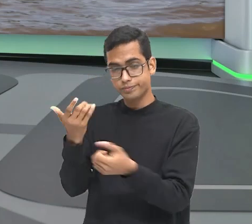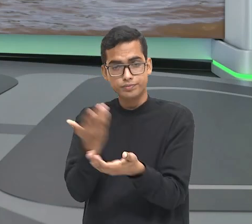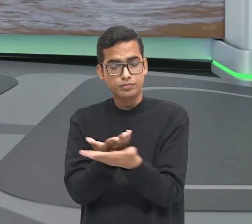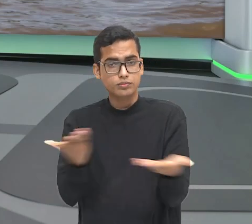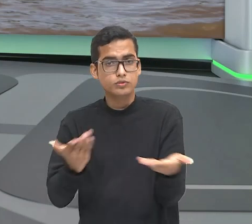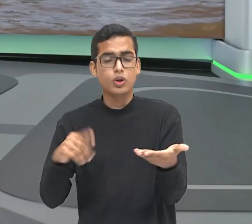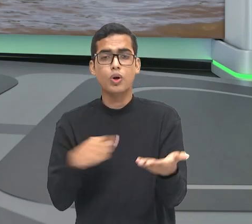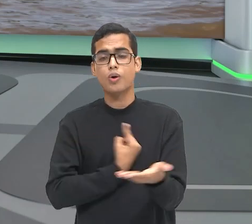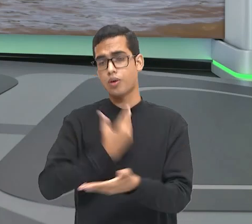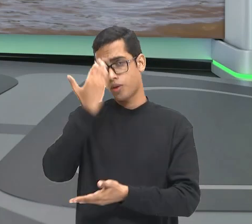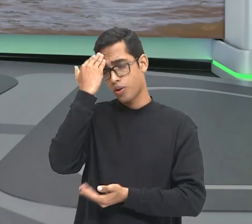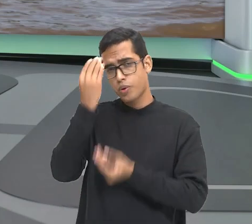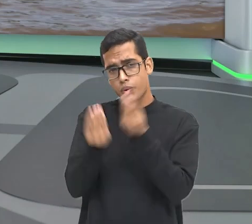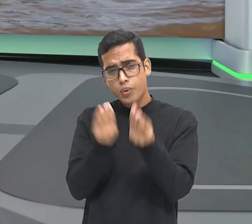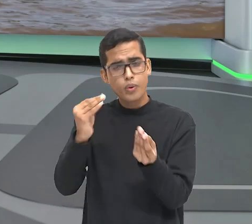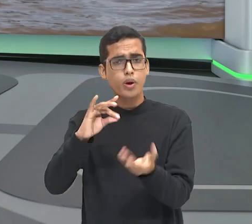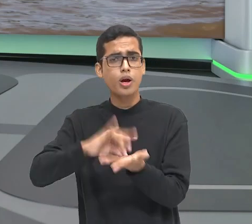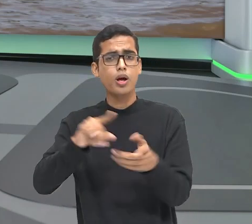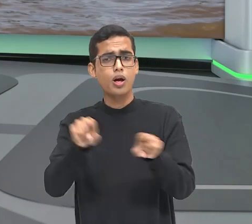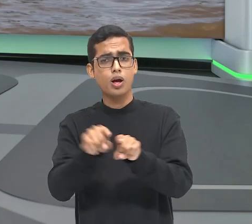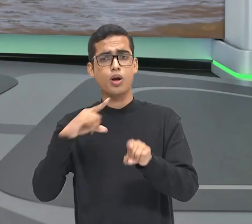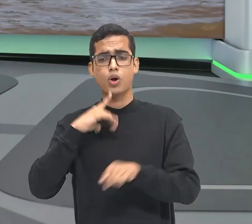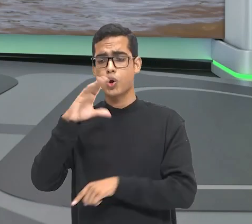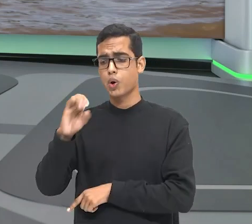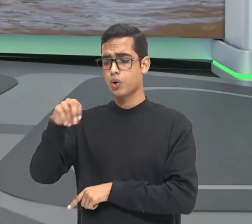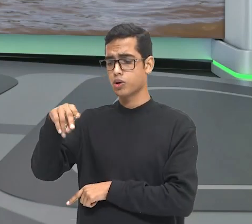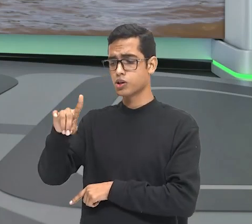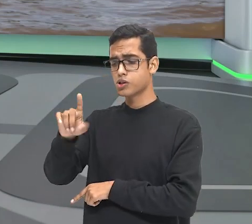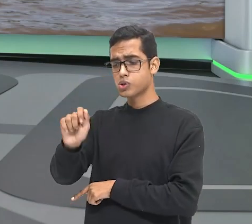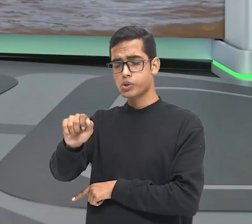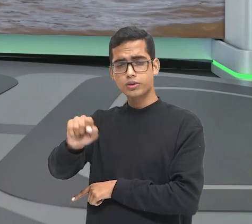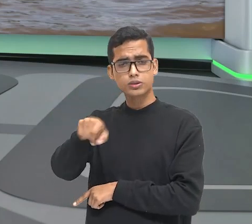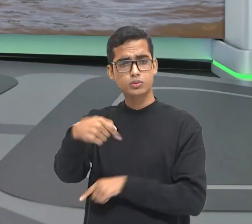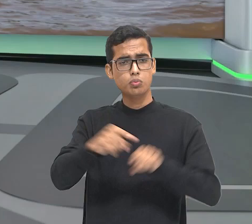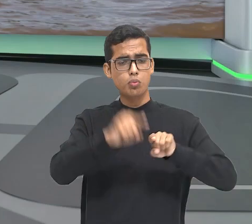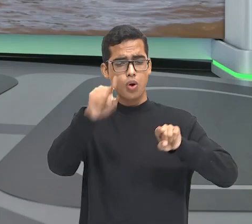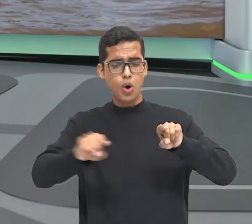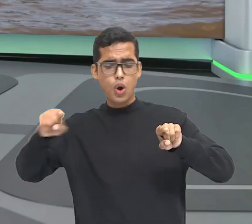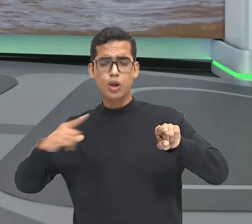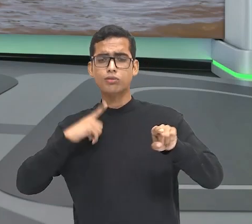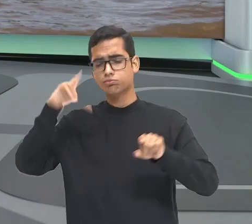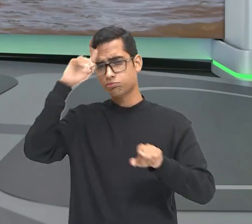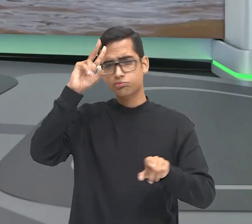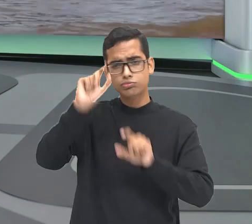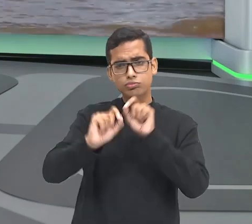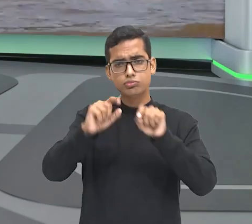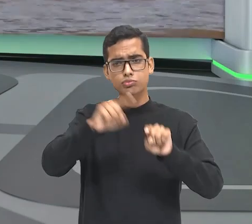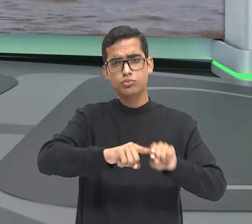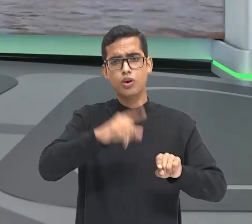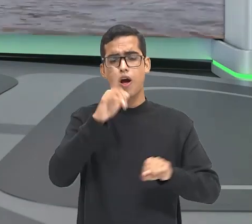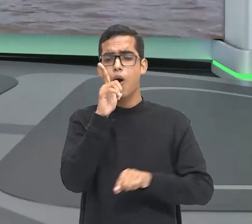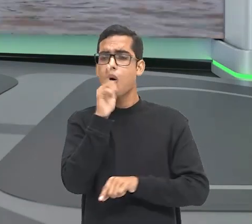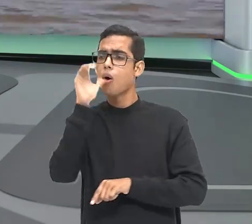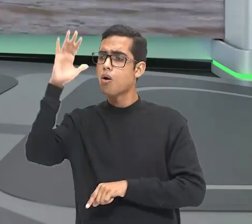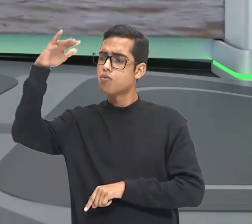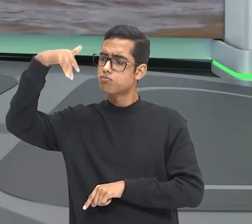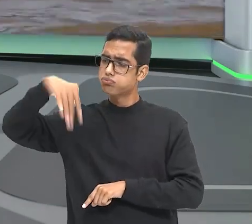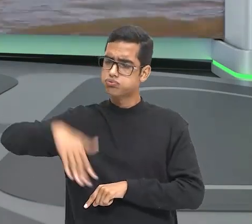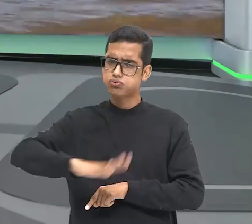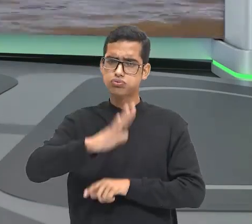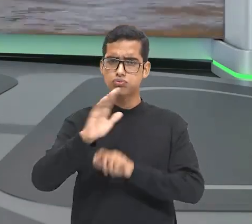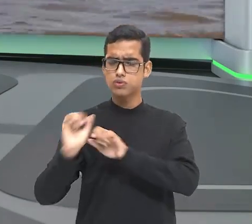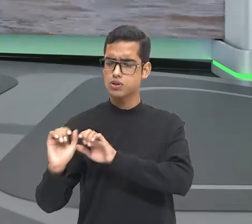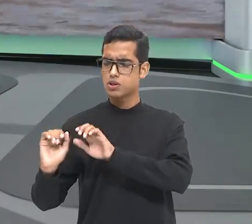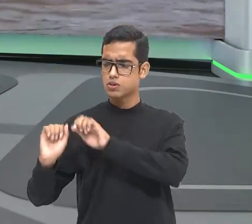agora, a gente vai compreender um pouco mais sobre ondas, né? E quando a gente fala de ondas, a gente lembra logo daquelas ondas do mar, né? Quando a gente vê